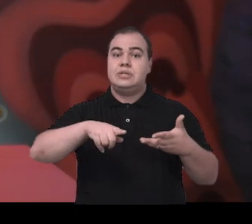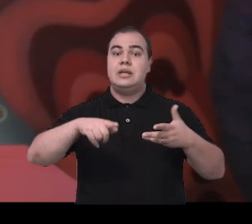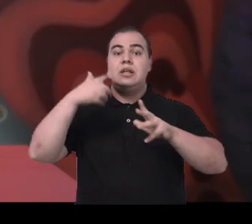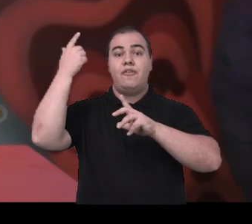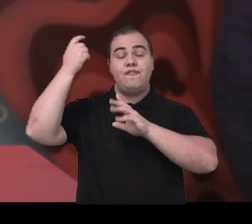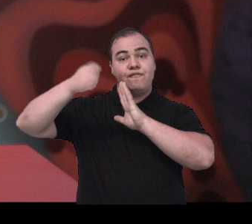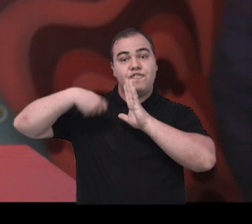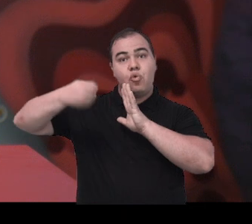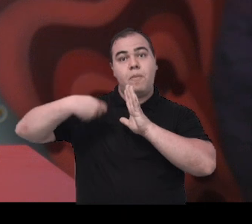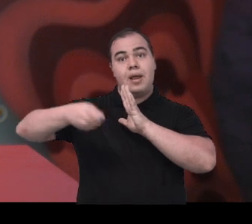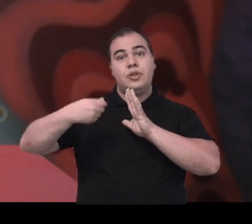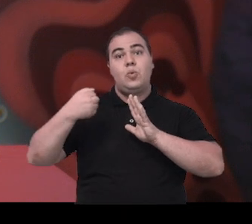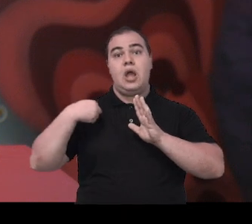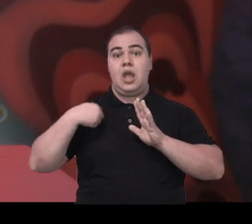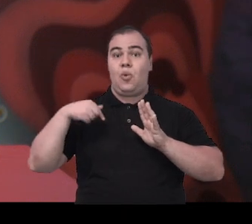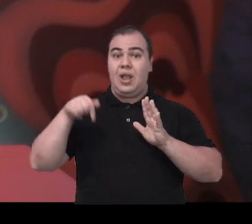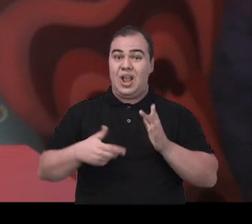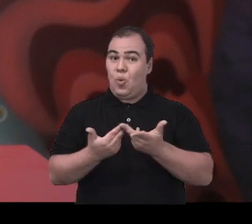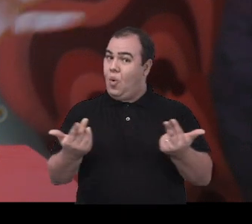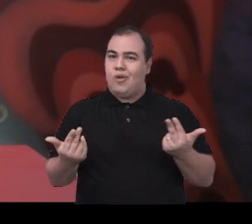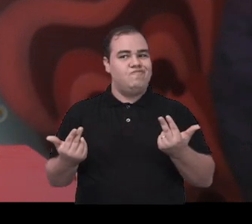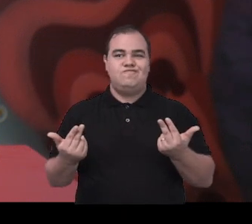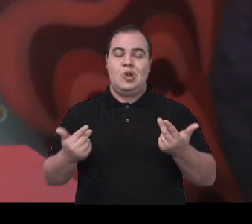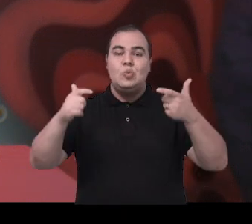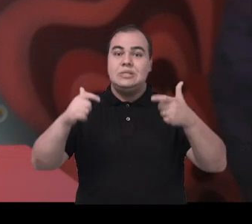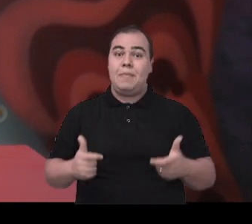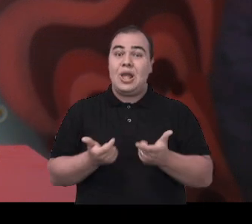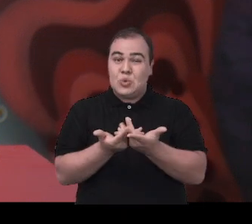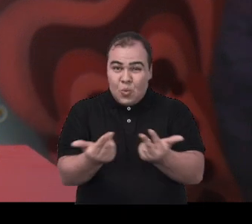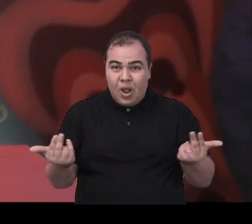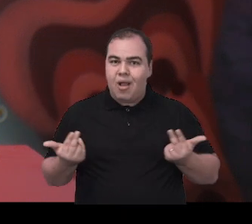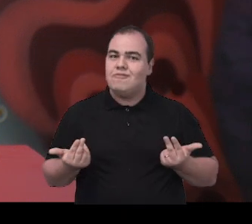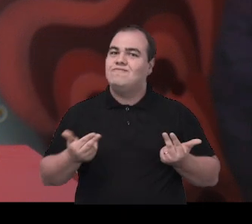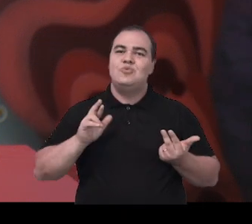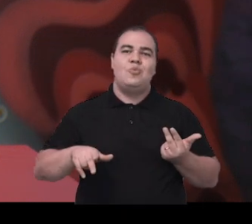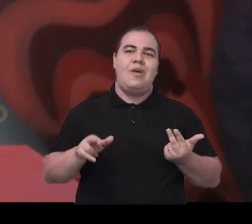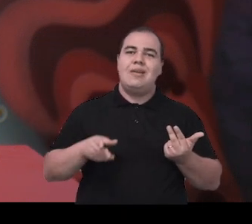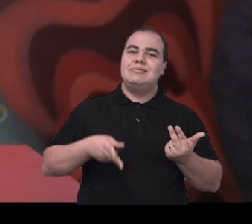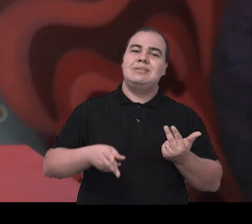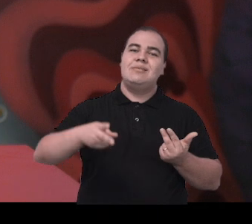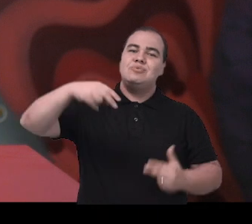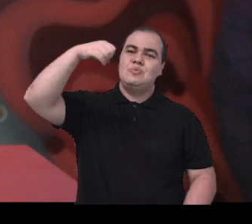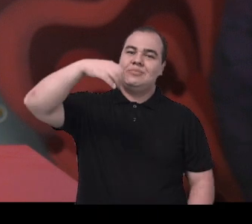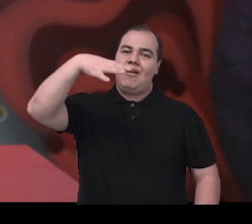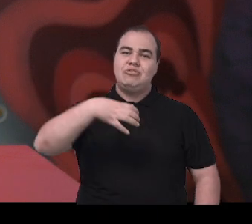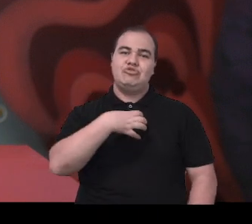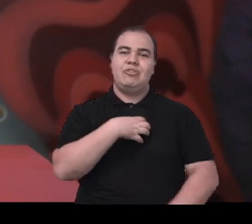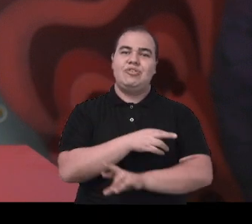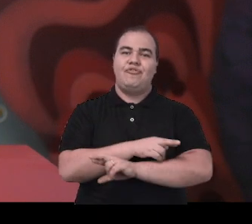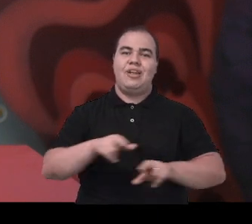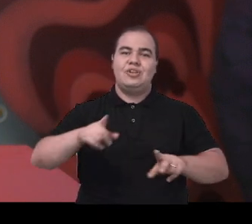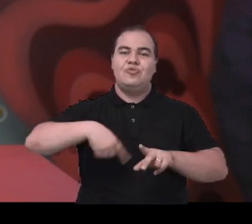aqui filmando, fazendo um filme, eu já não sou mais a mesma, esse espaço já não é mais o mesmo, porque ele está sendo iluminado de outro jeito,